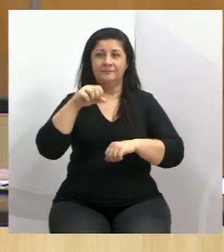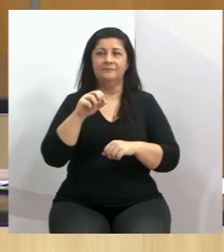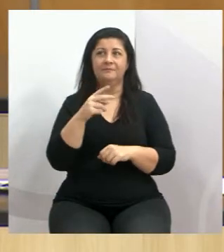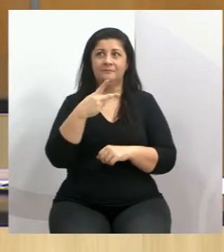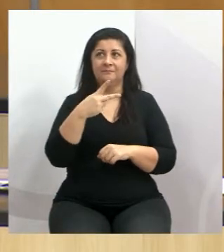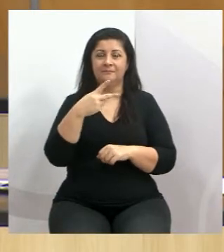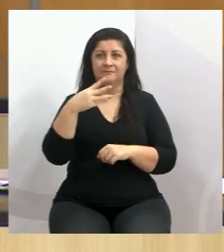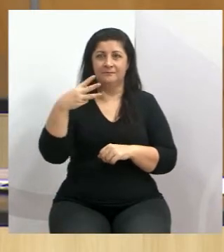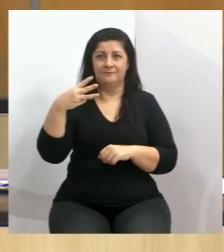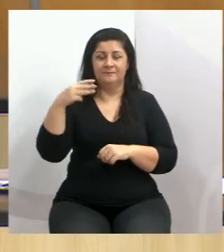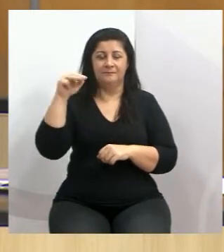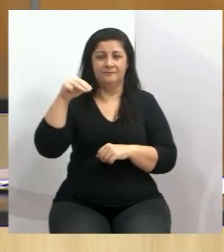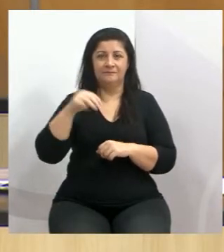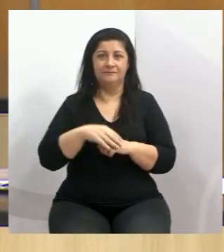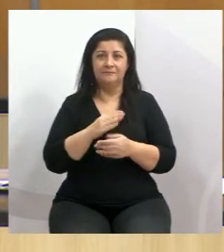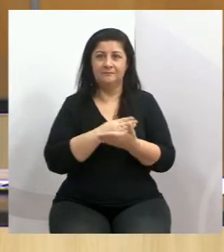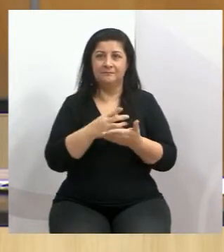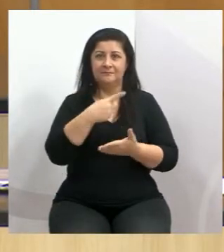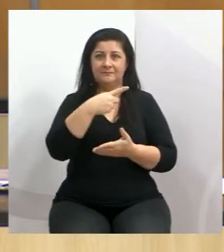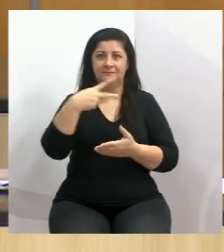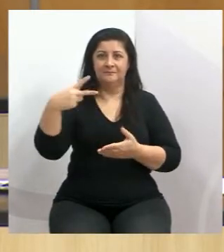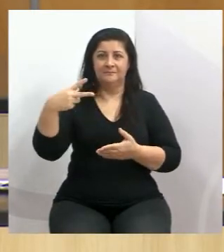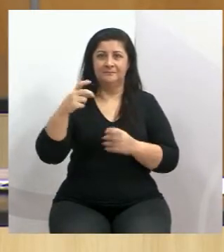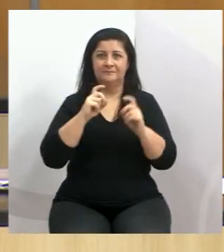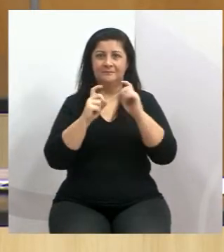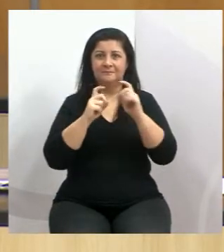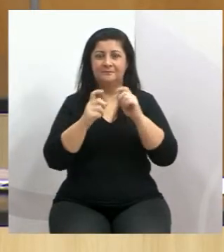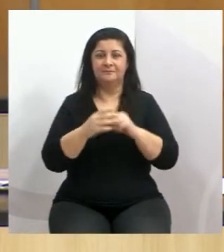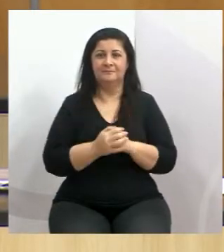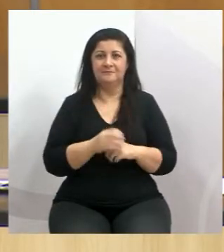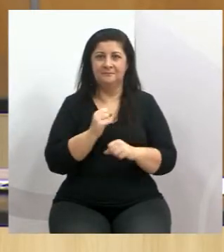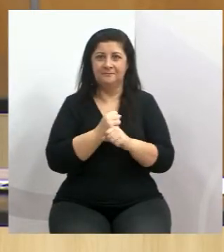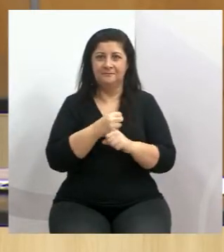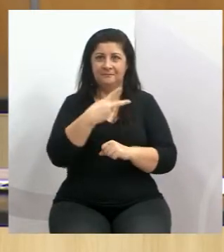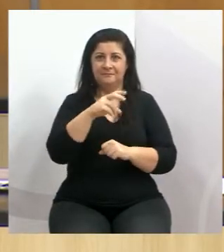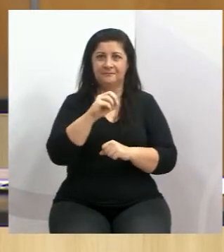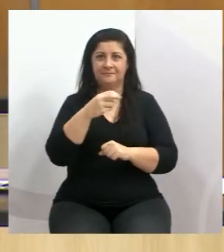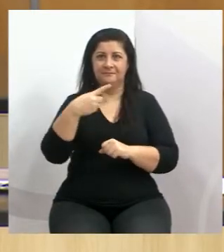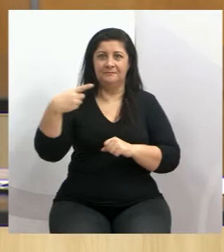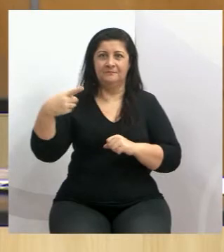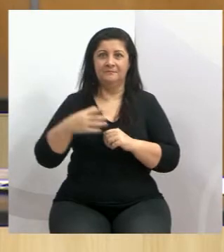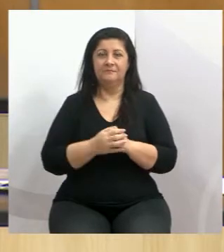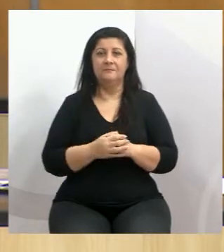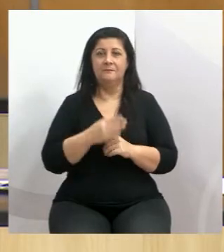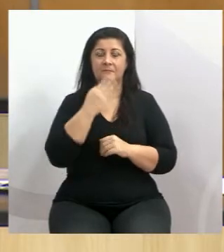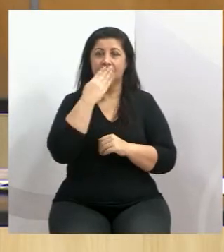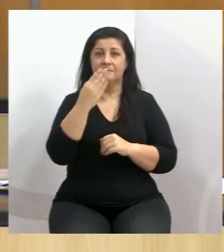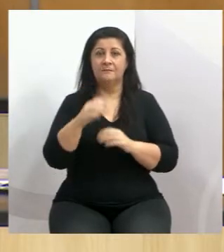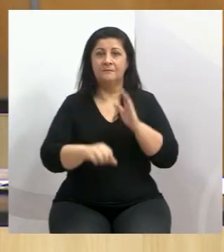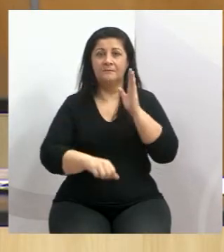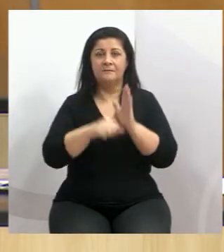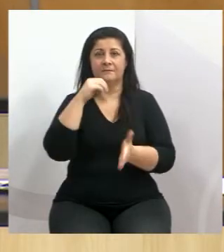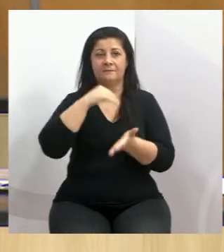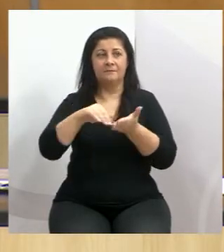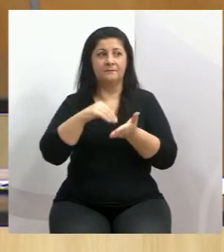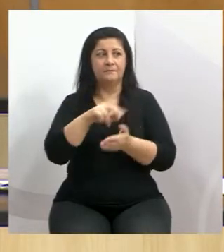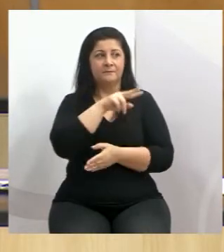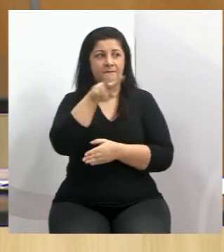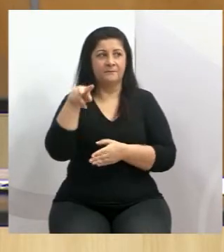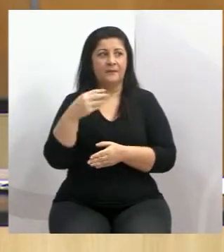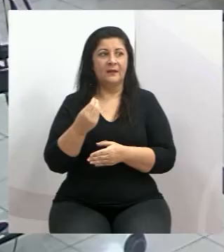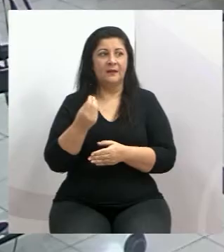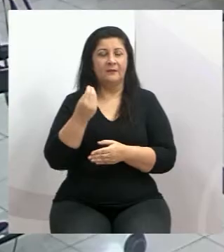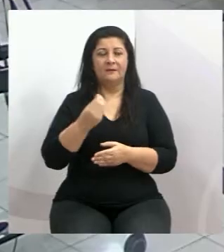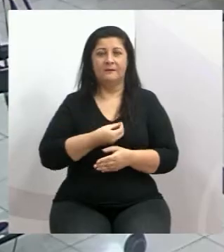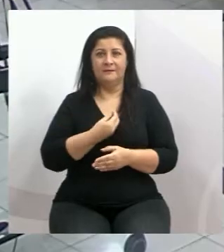a 12ª sessão ordinária do ano 2021 solicito ao primeiro-secretário que faça a verificação do presentes